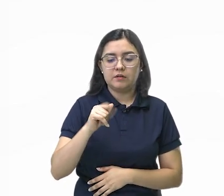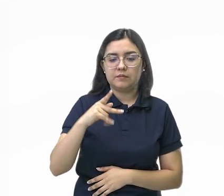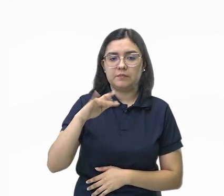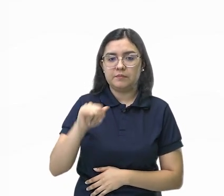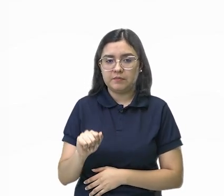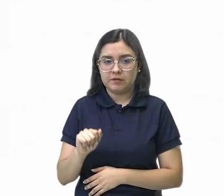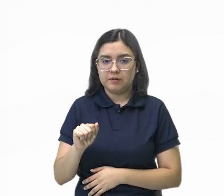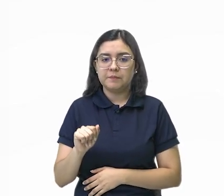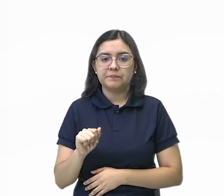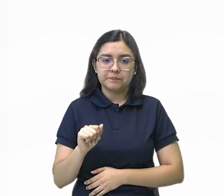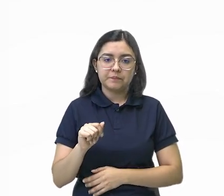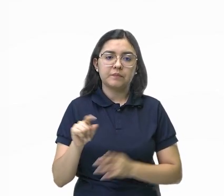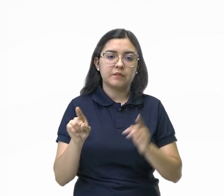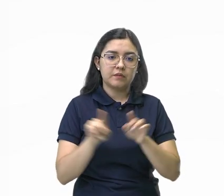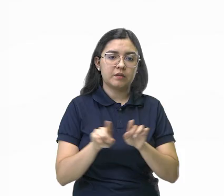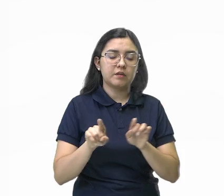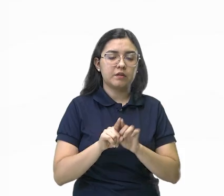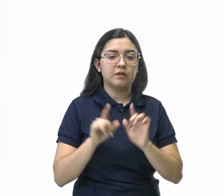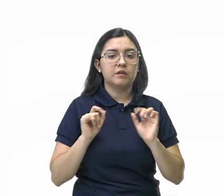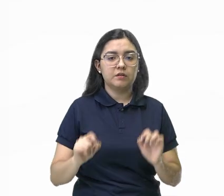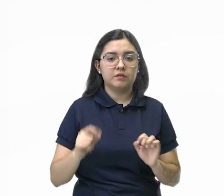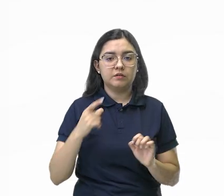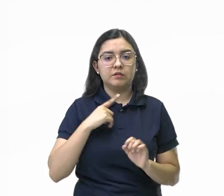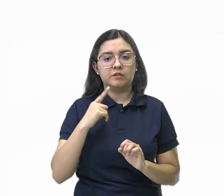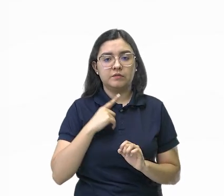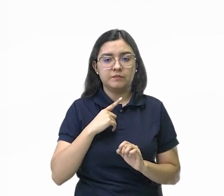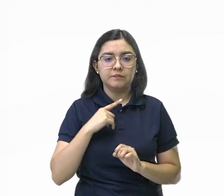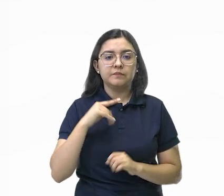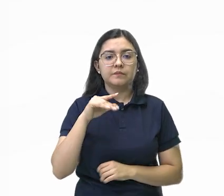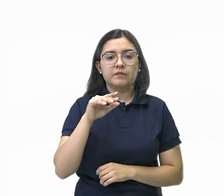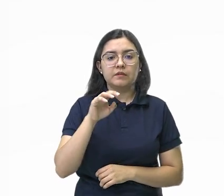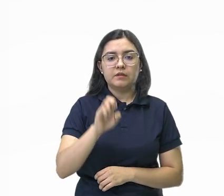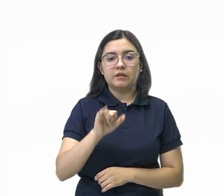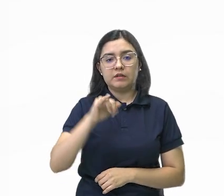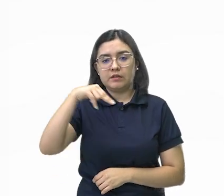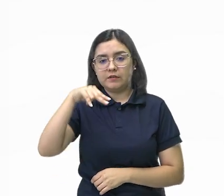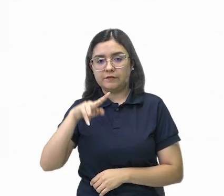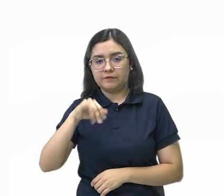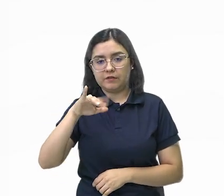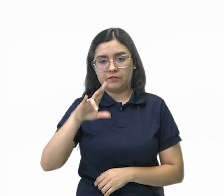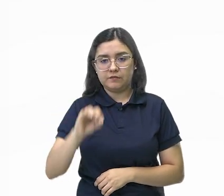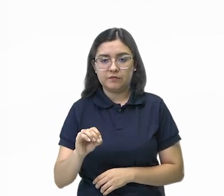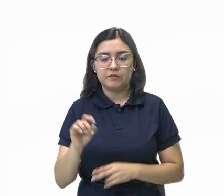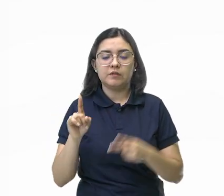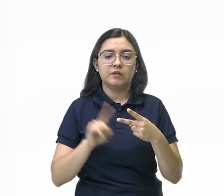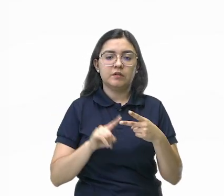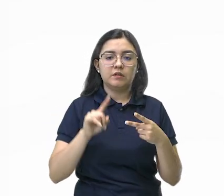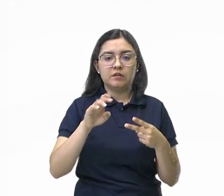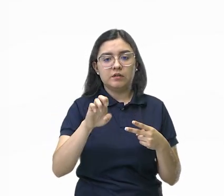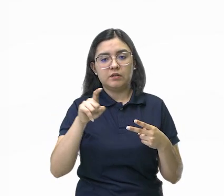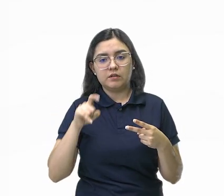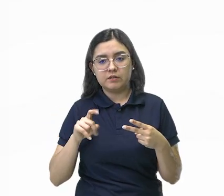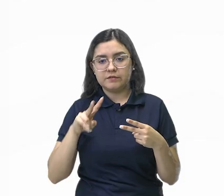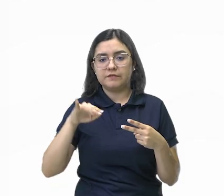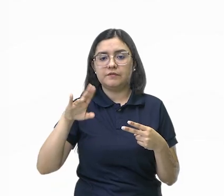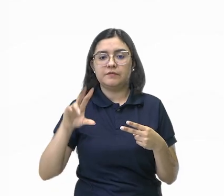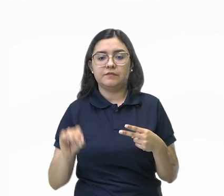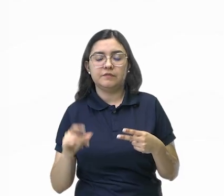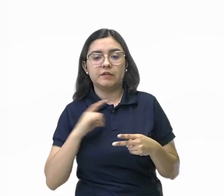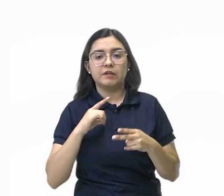in vivo e a técnica gênica ex vivo, né, onde vamos ter pequenas diferenças aí de